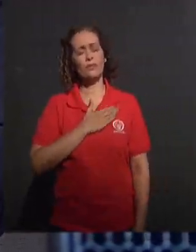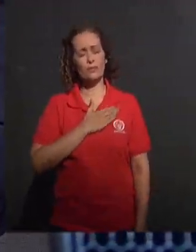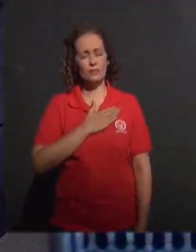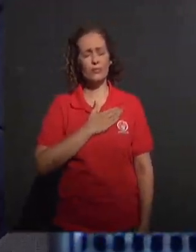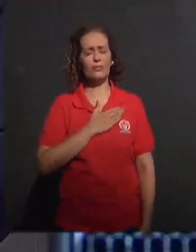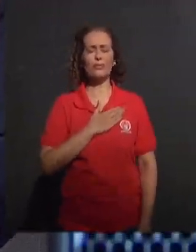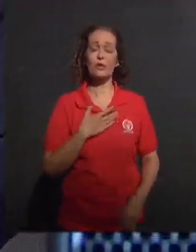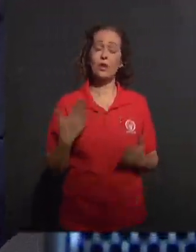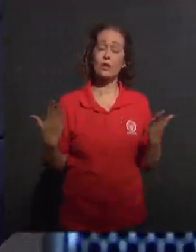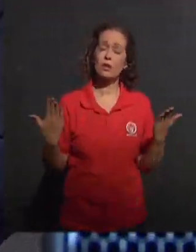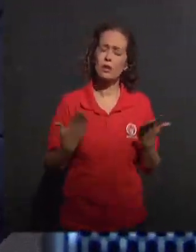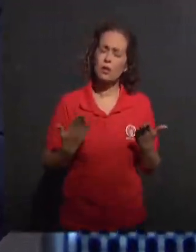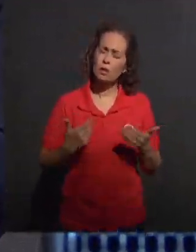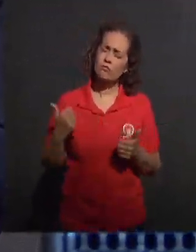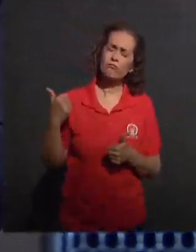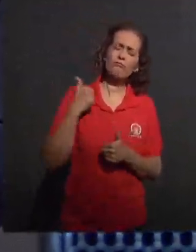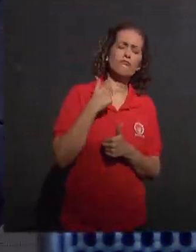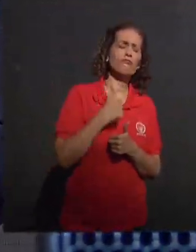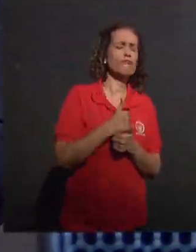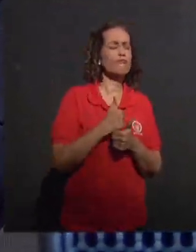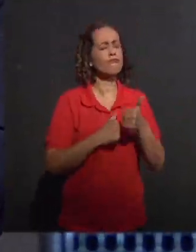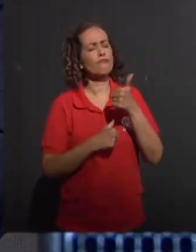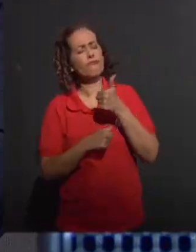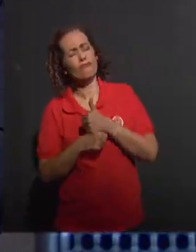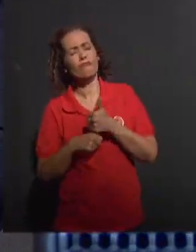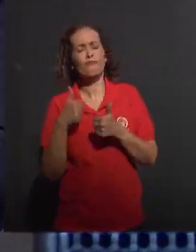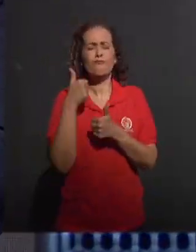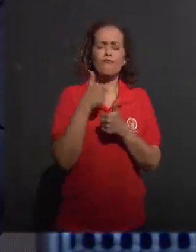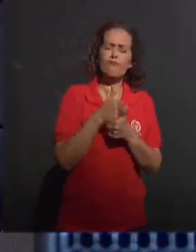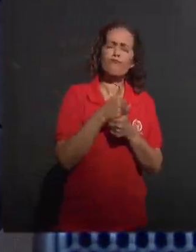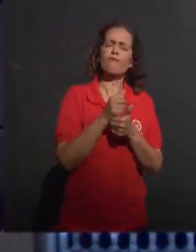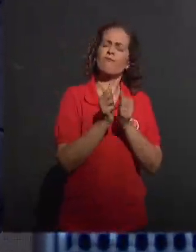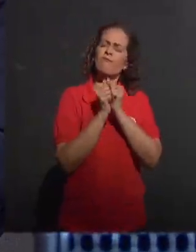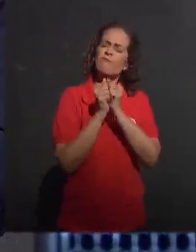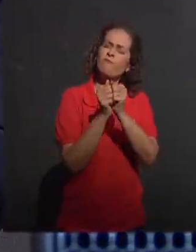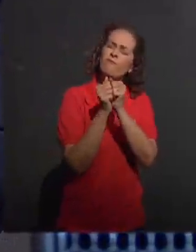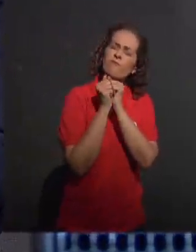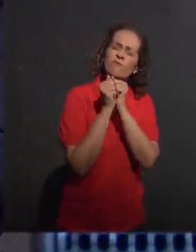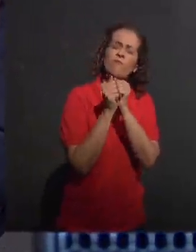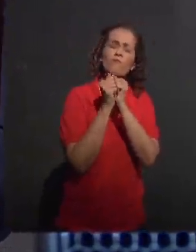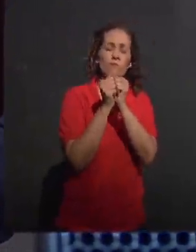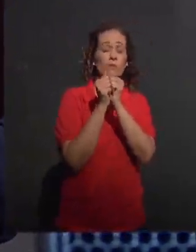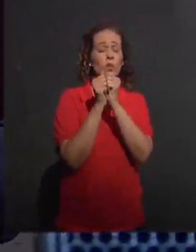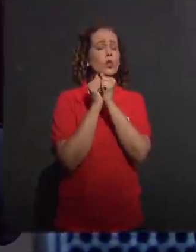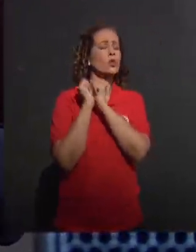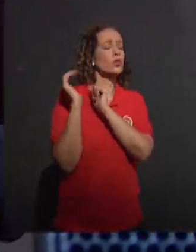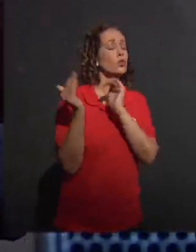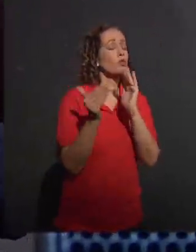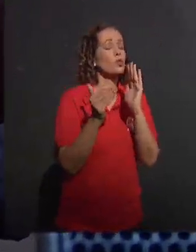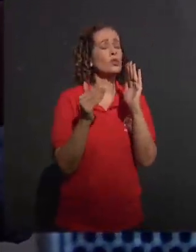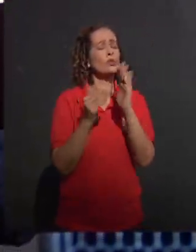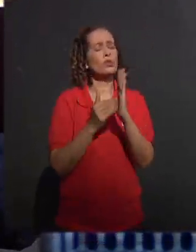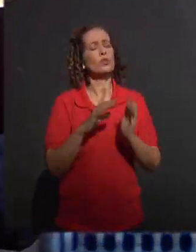na brecha, Senhor. Tudo que temos, tudo que temos,